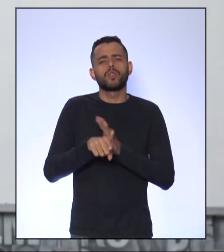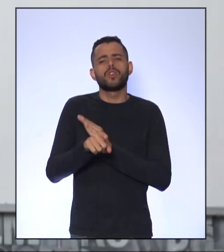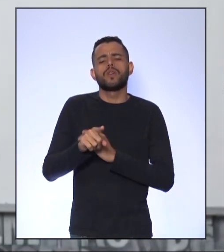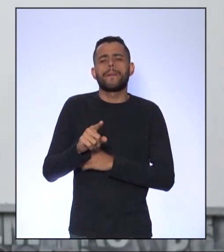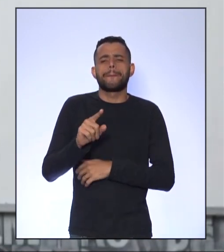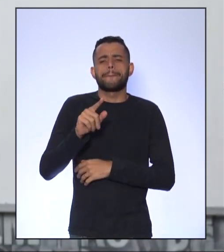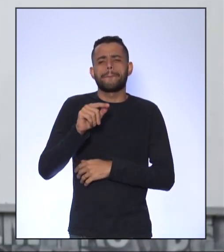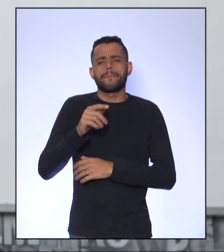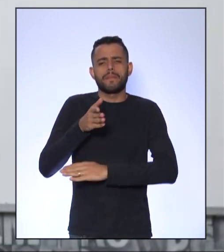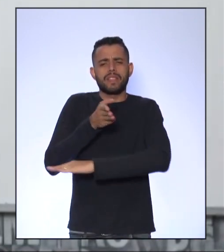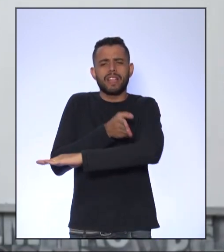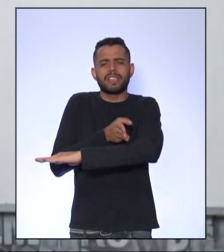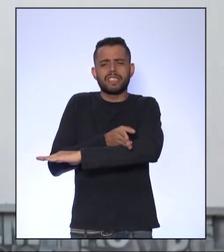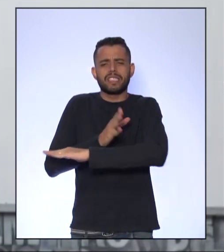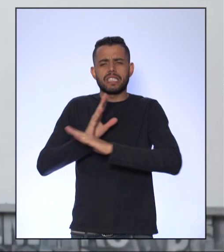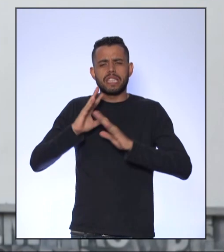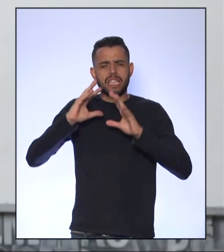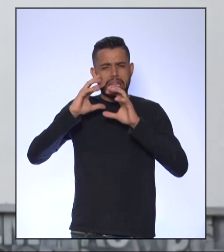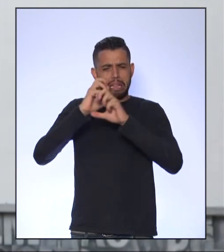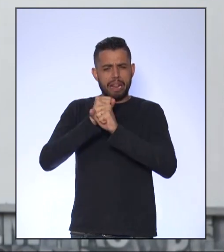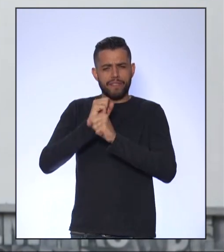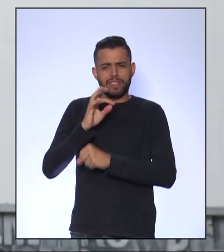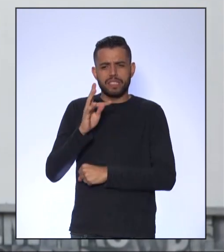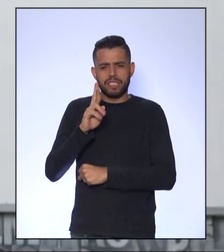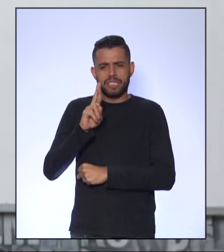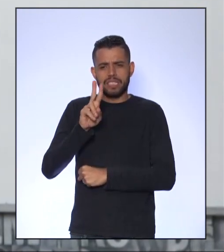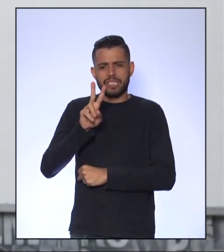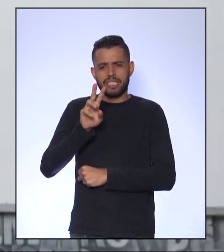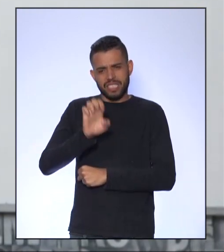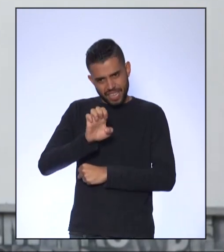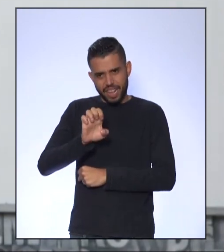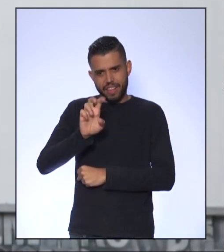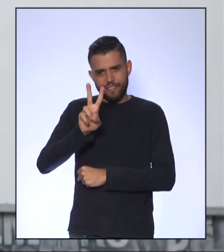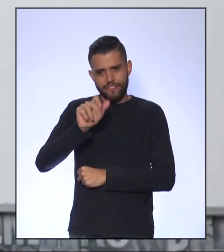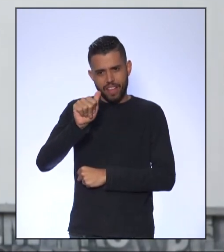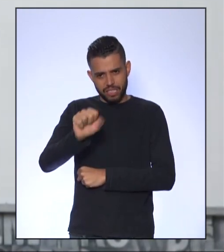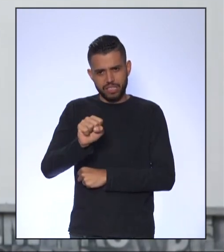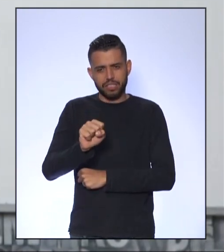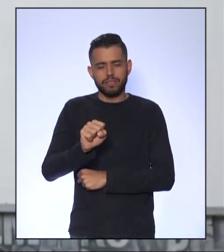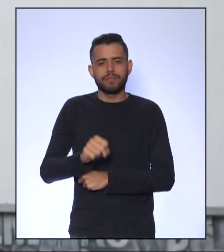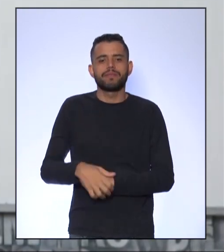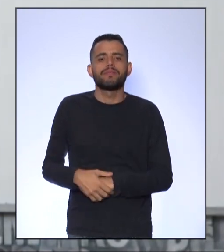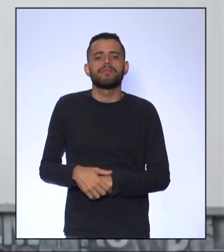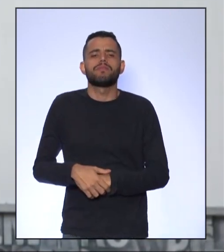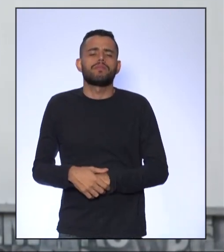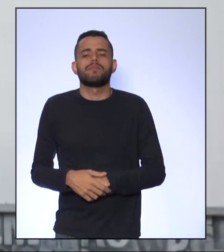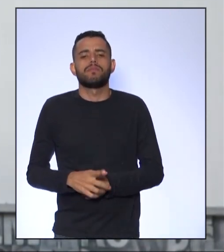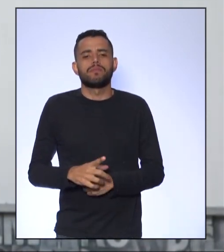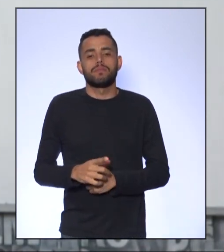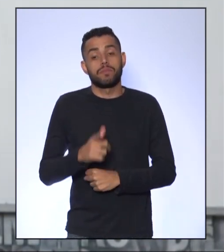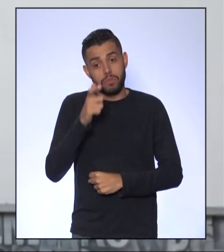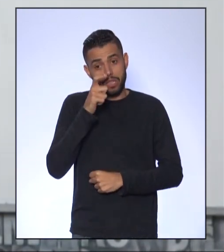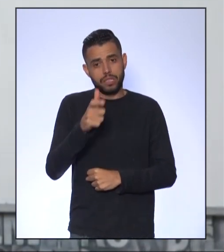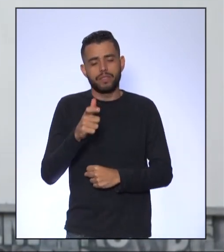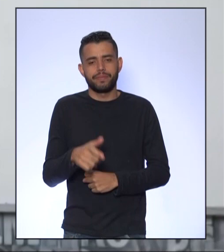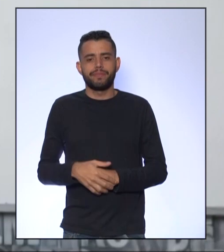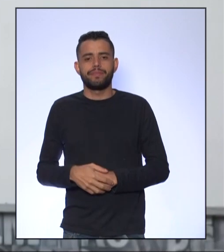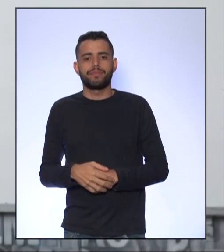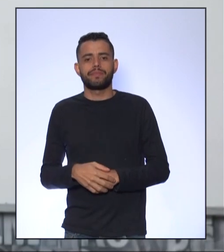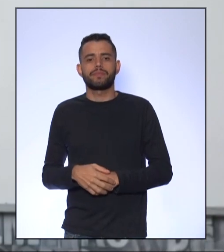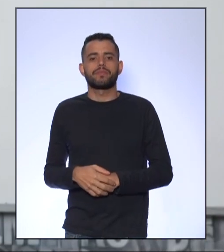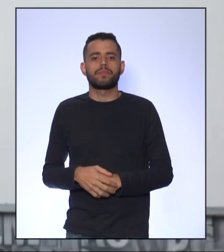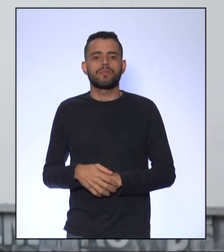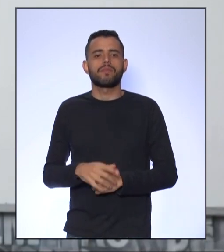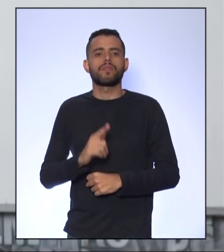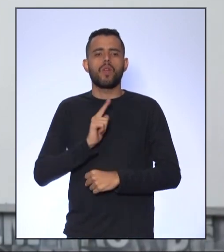Trevas. Olha que interessante. A Idade das Trevas, nós vamos puxar aí, né? Em especial,